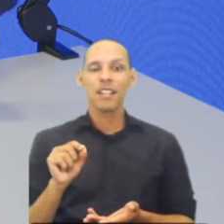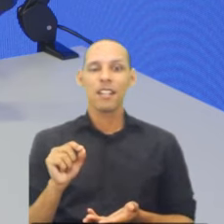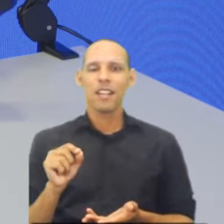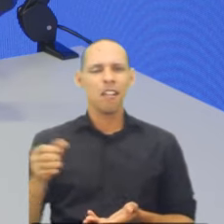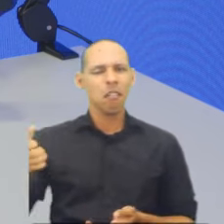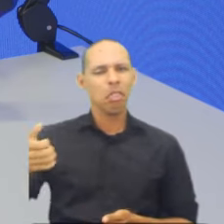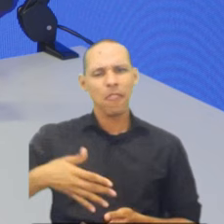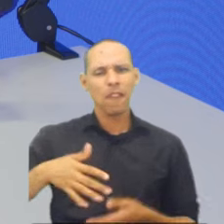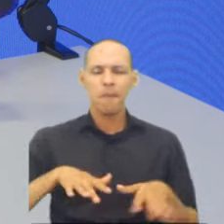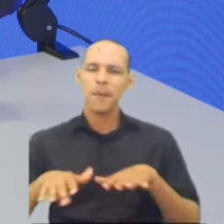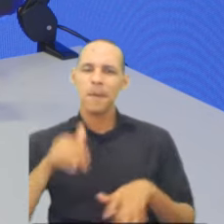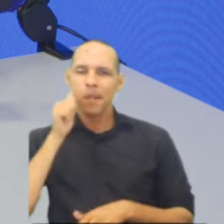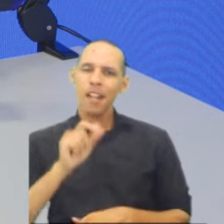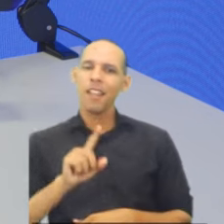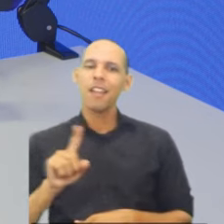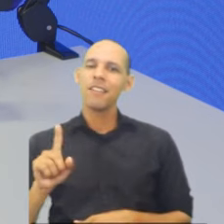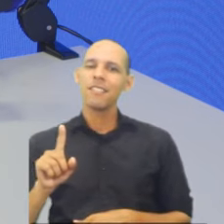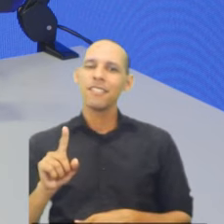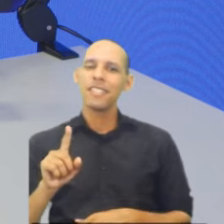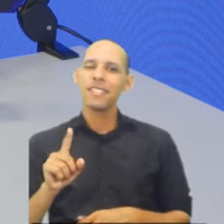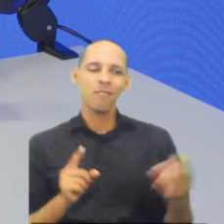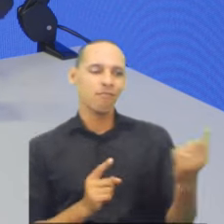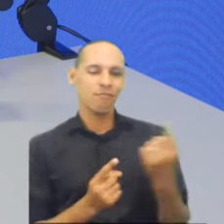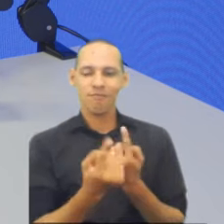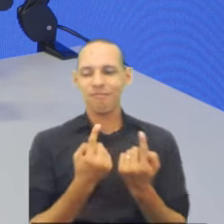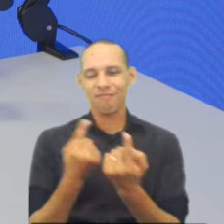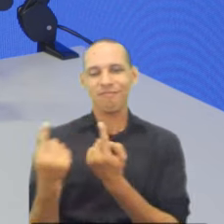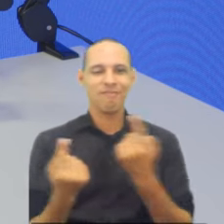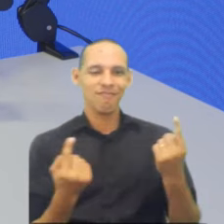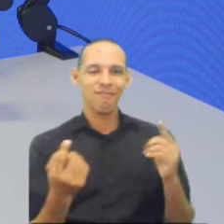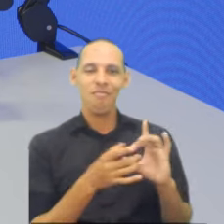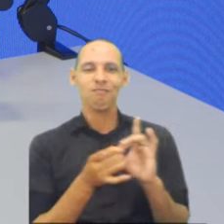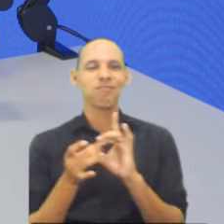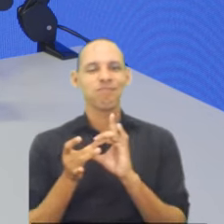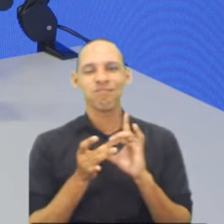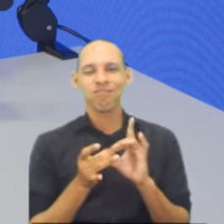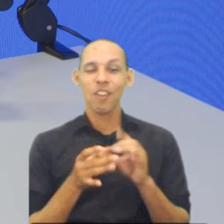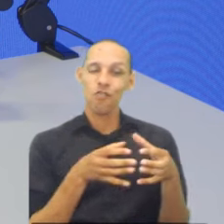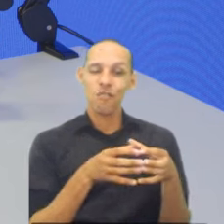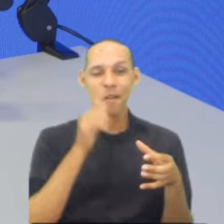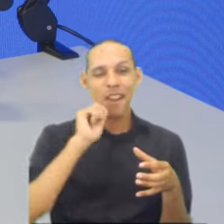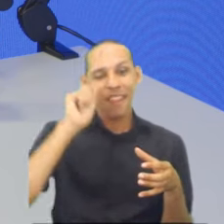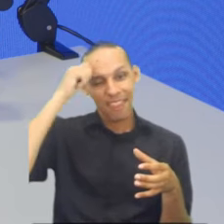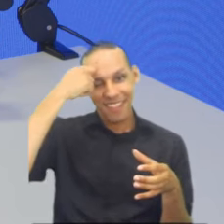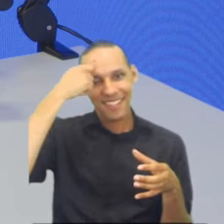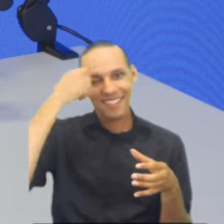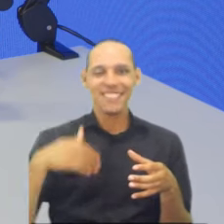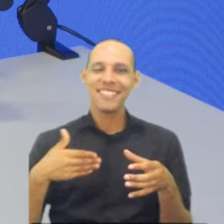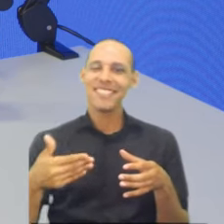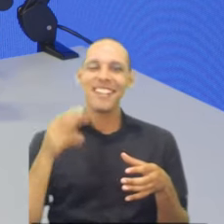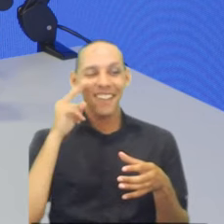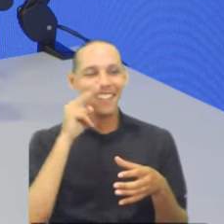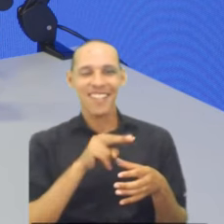não é à toa que nesses movimento de mulheres elas se unam e e vem tem o grupinho das mulheres negras da daqui a